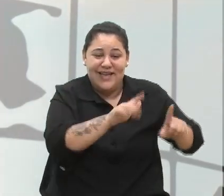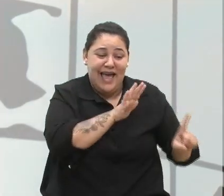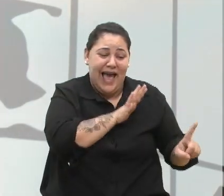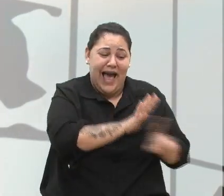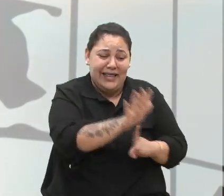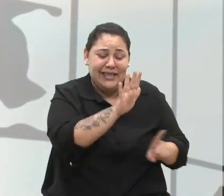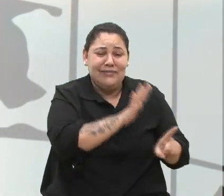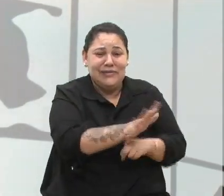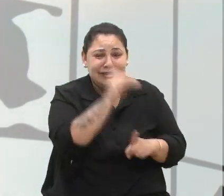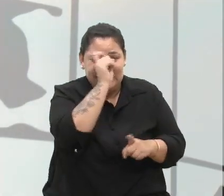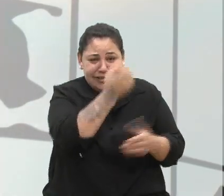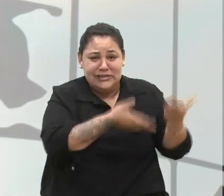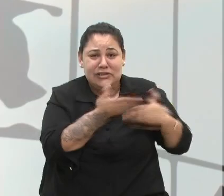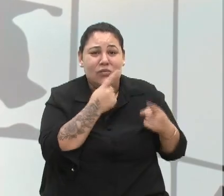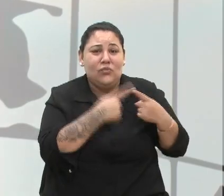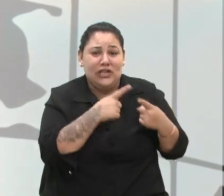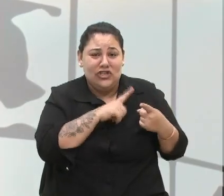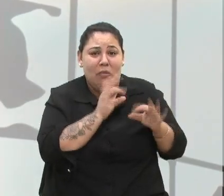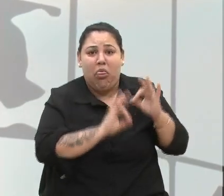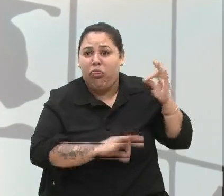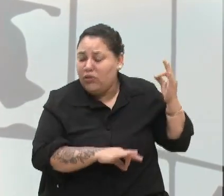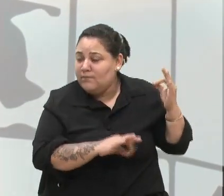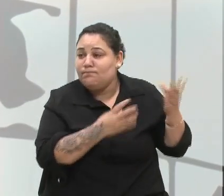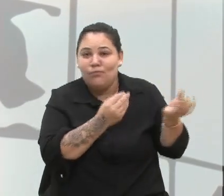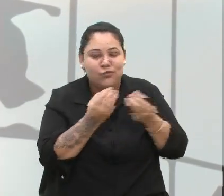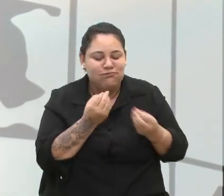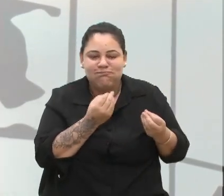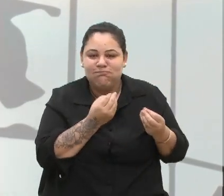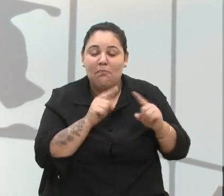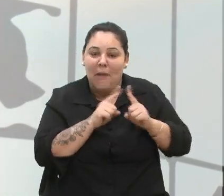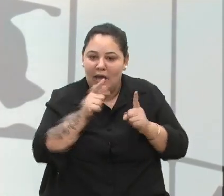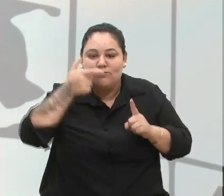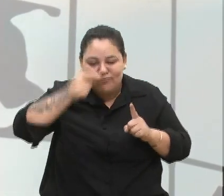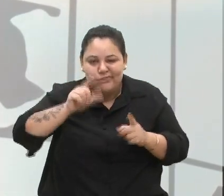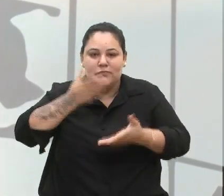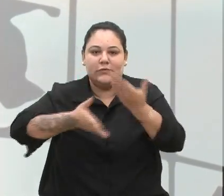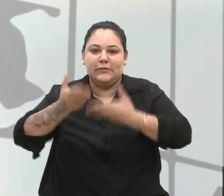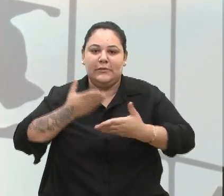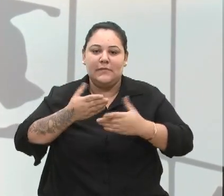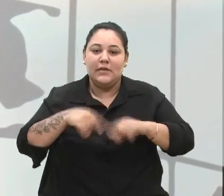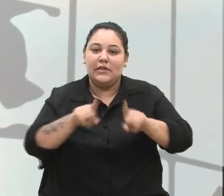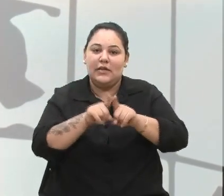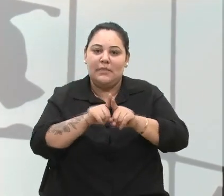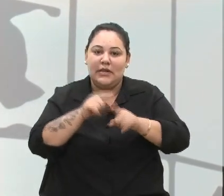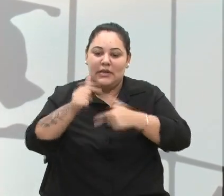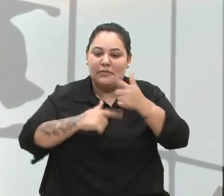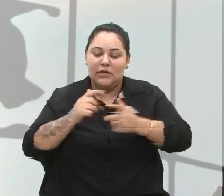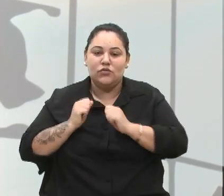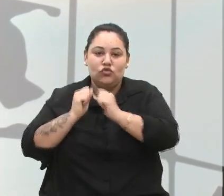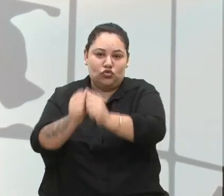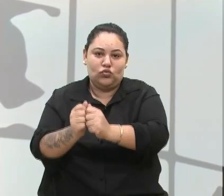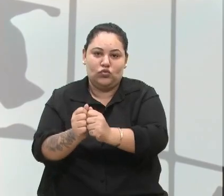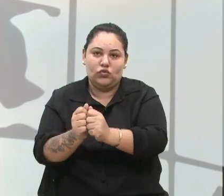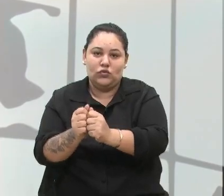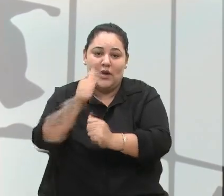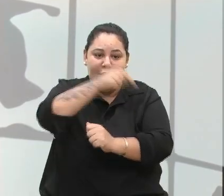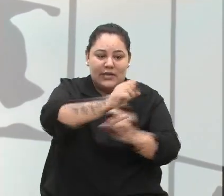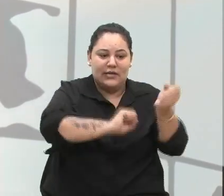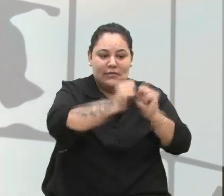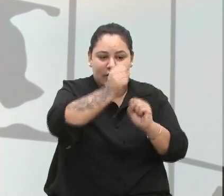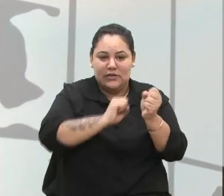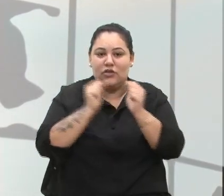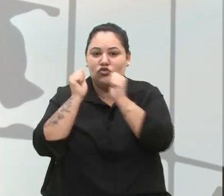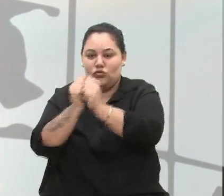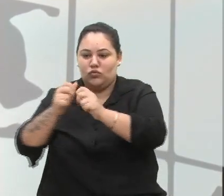grande, mas estamos conseguindo reverter, né? E por outro lado, trabalhando simultaneamente, essa empresa contratada, então,